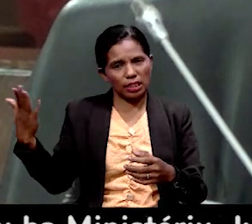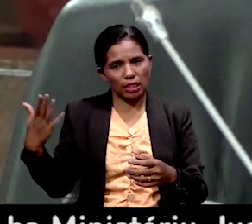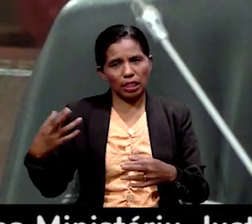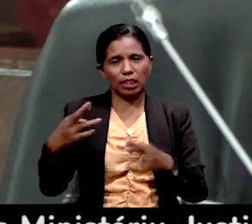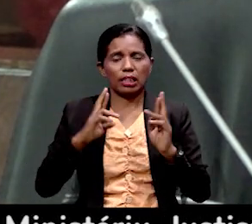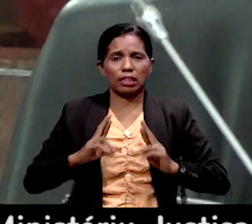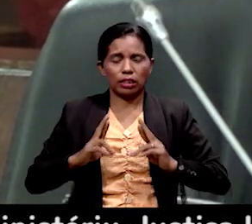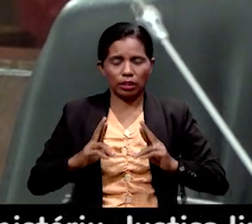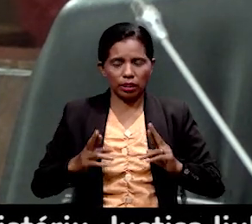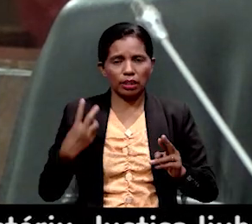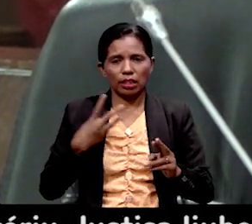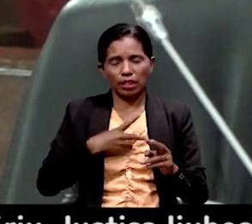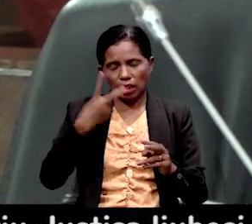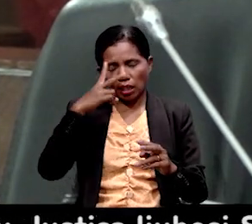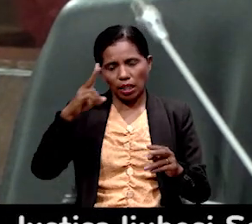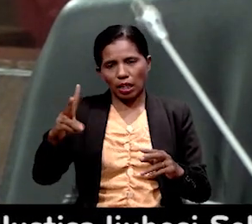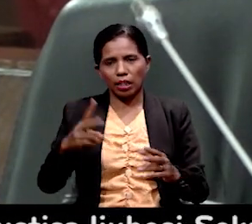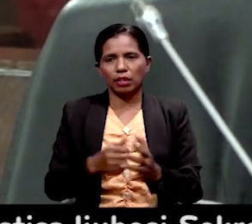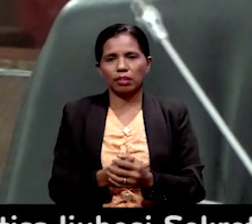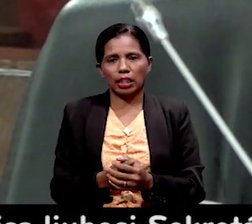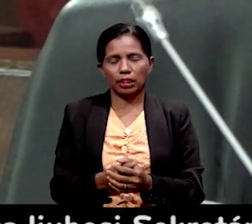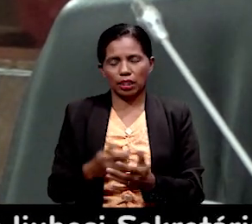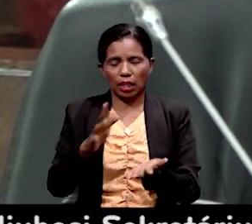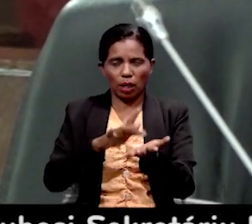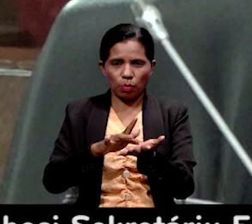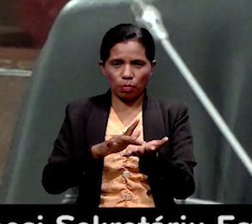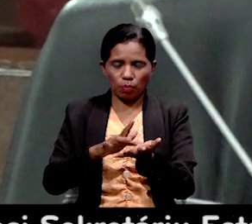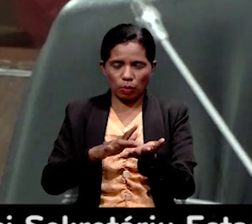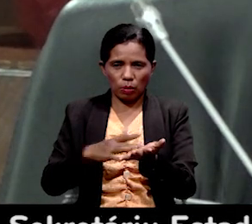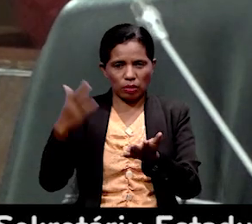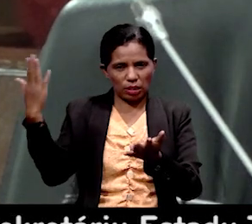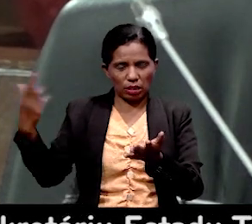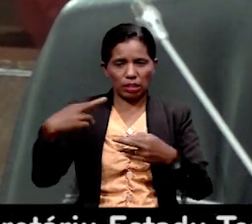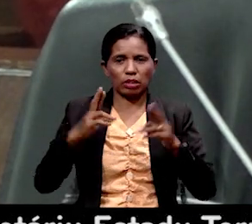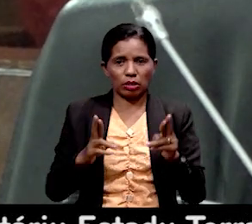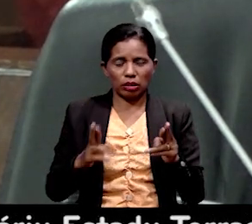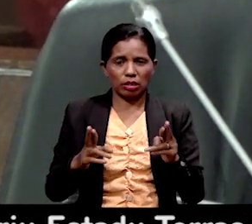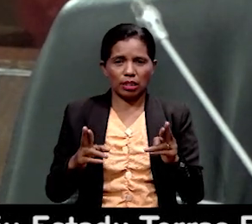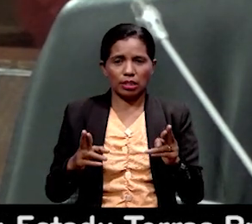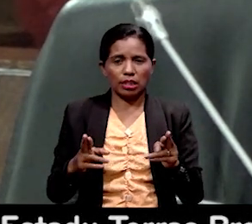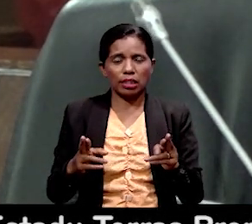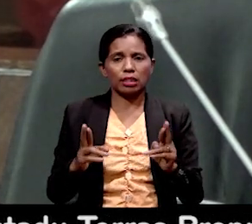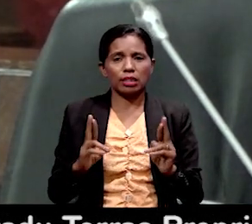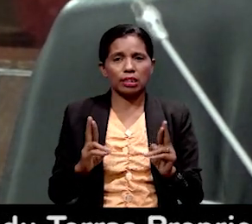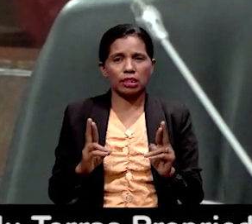a ampola se deve a cool box e refrigerator e